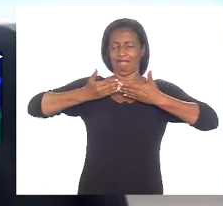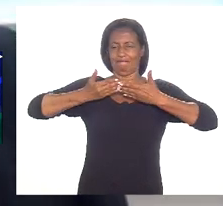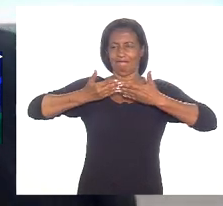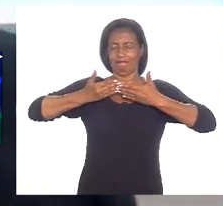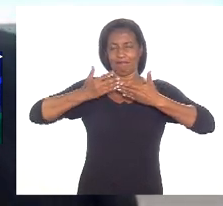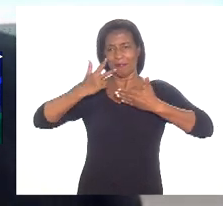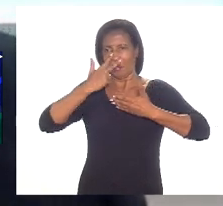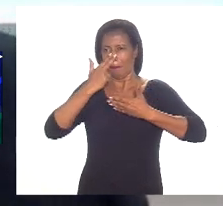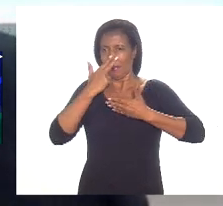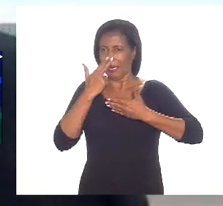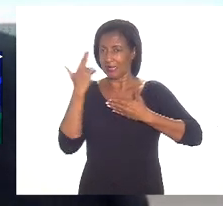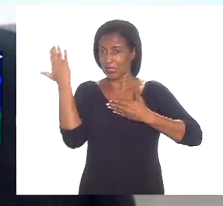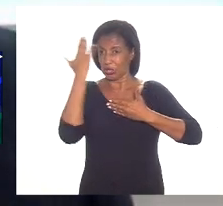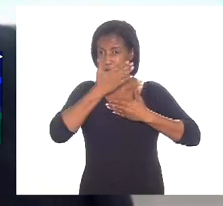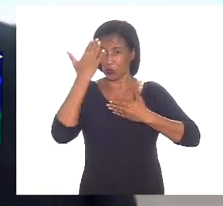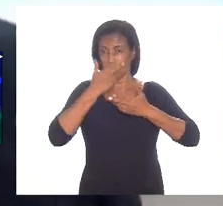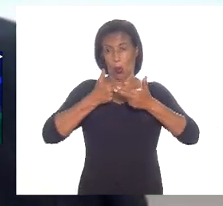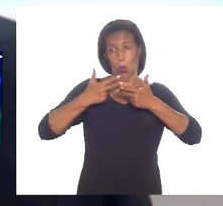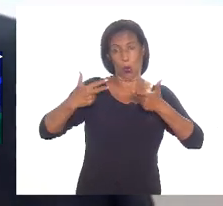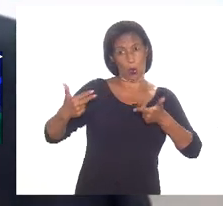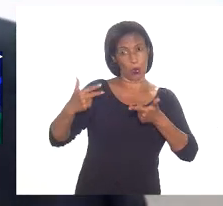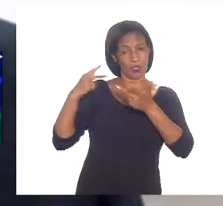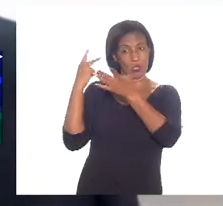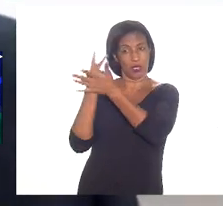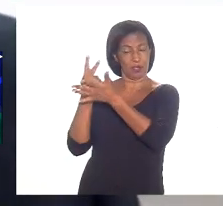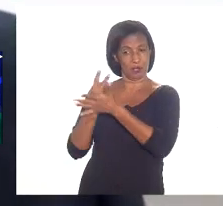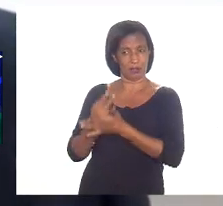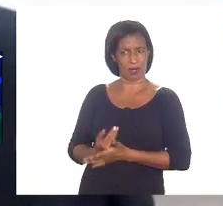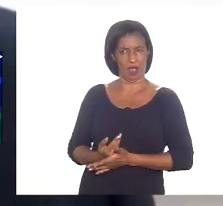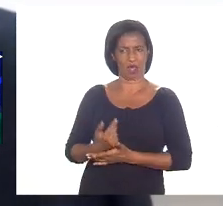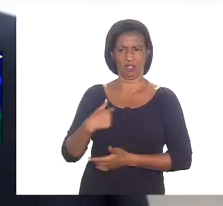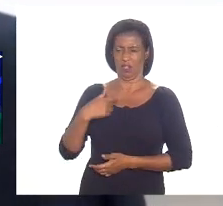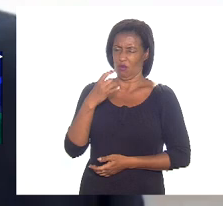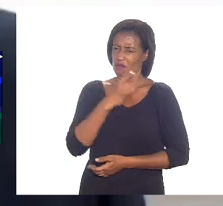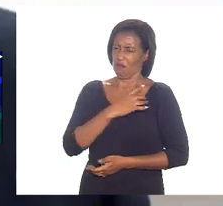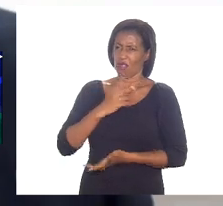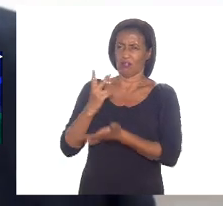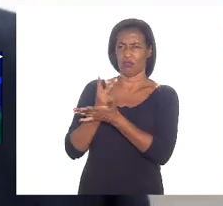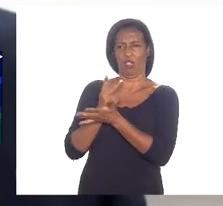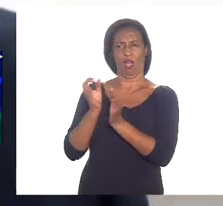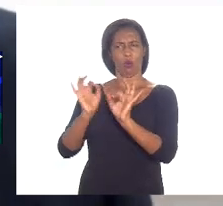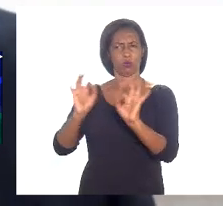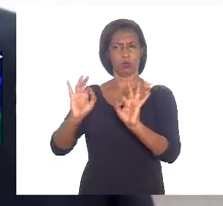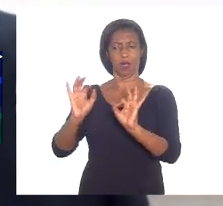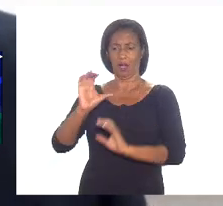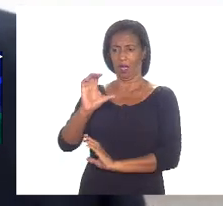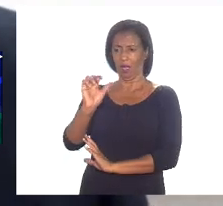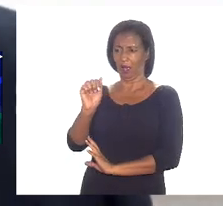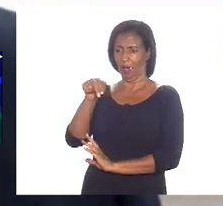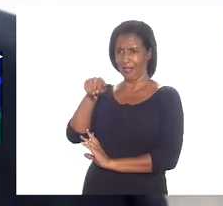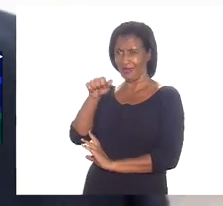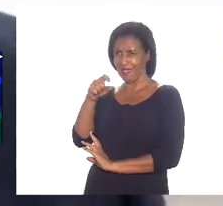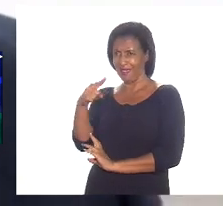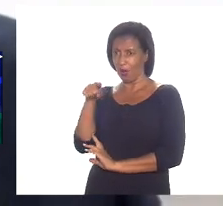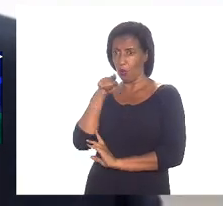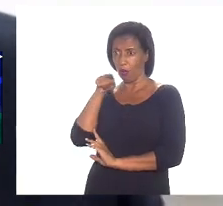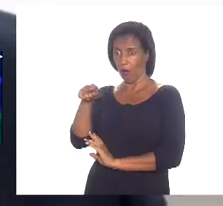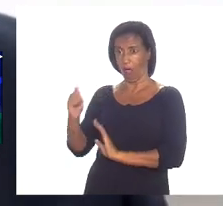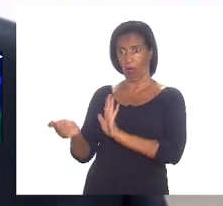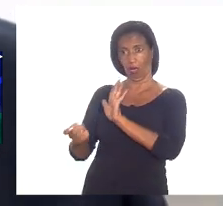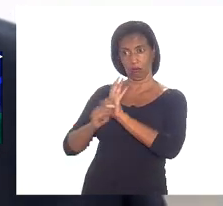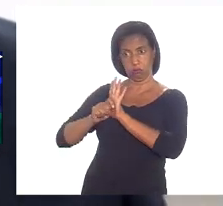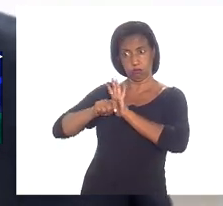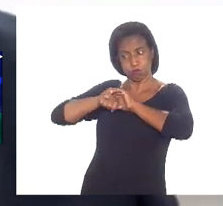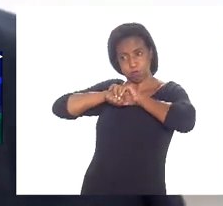coisas que são absolutamente abominável falo isso sem medo de errar o canetão se transformou numa a média